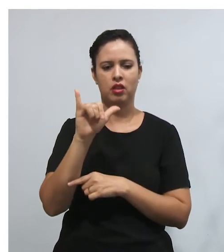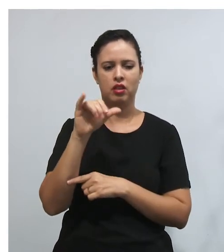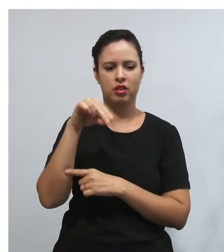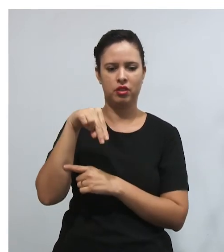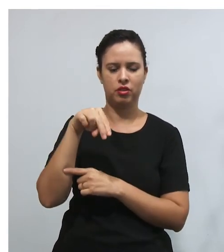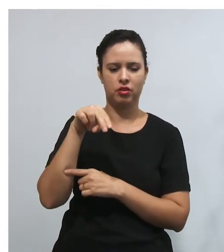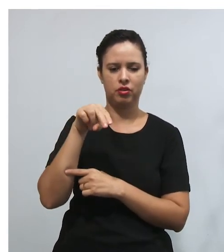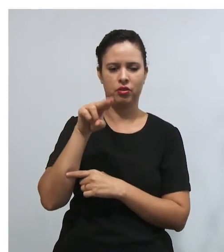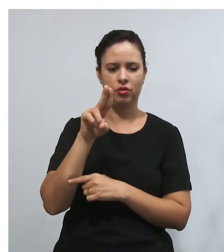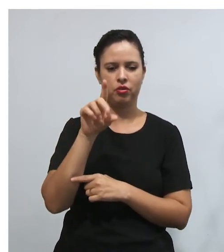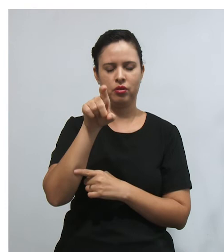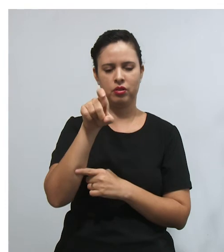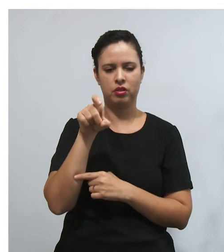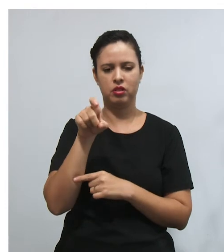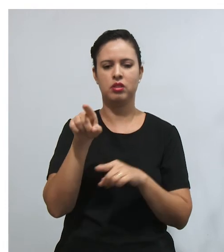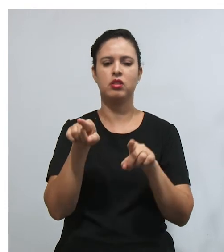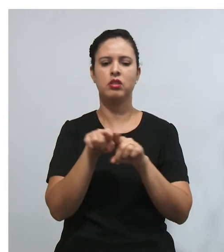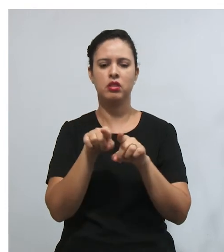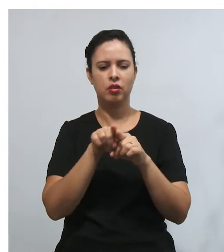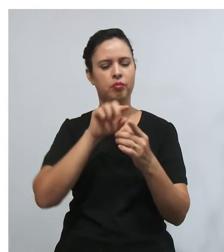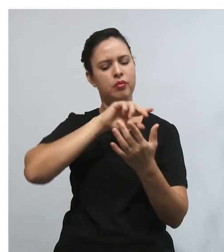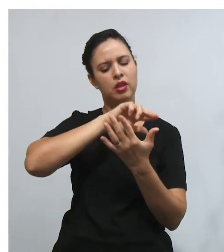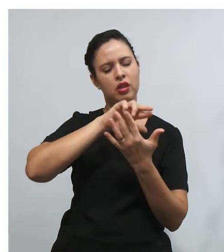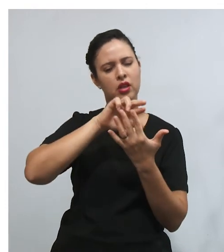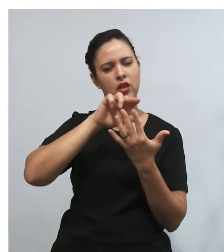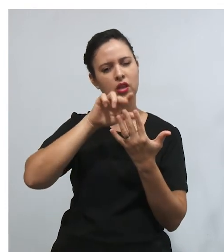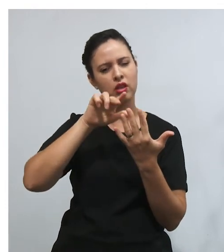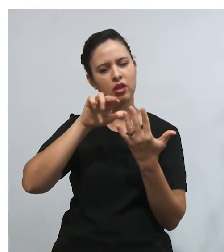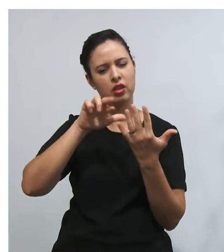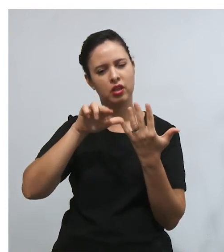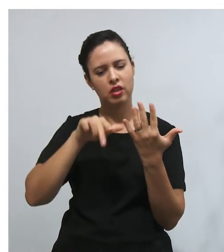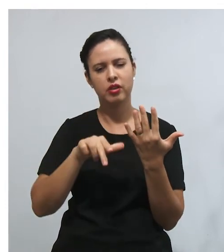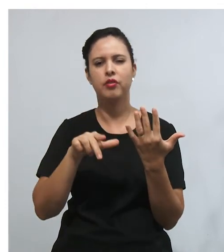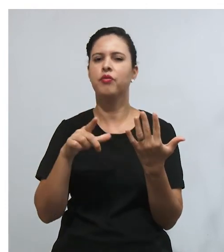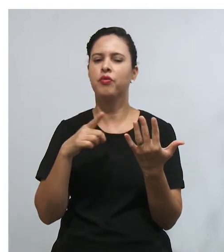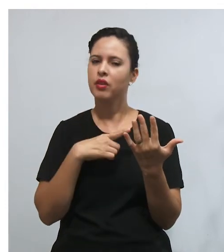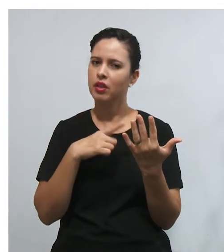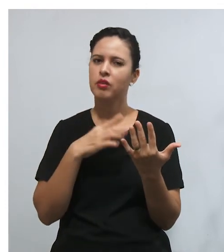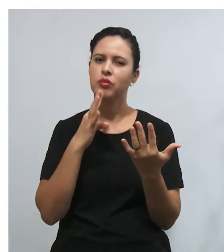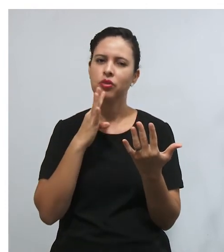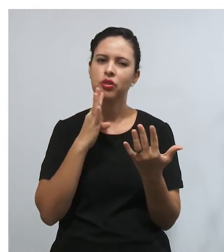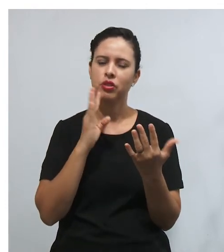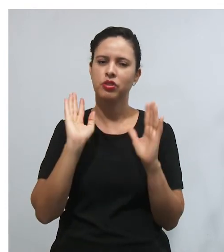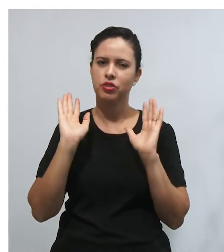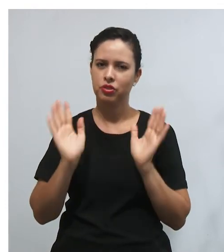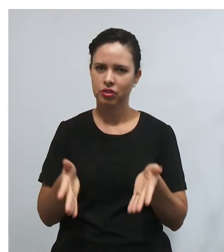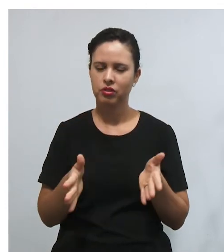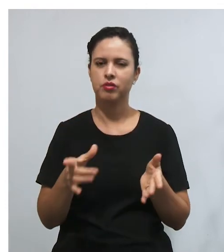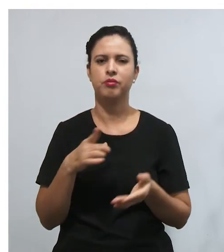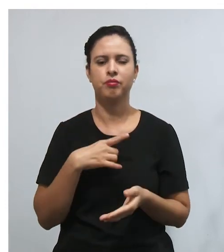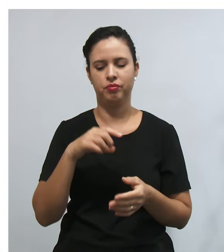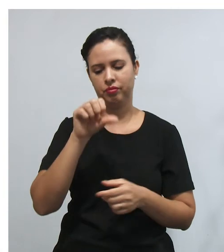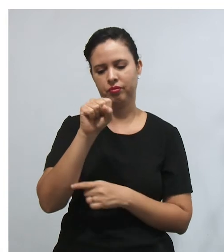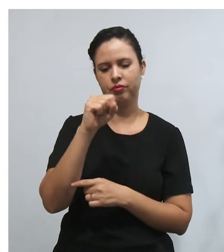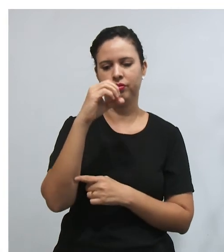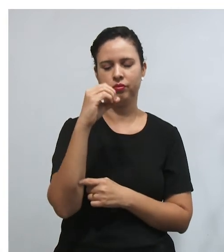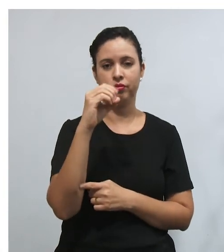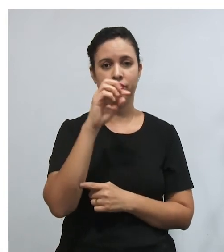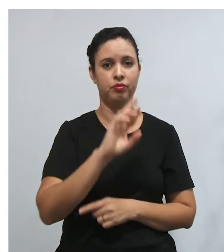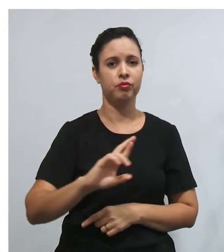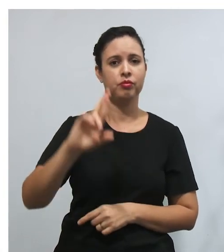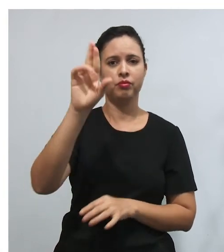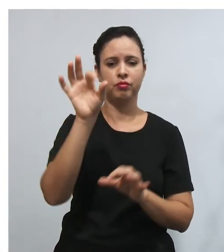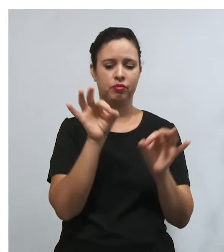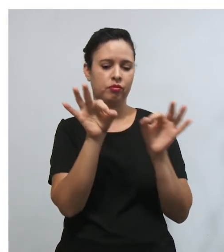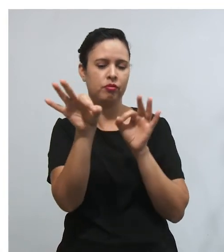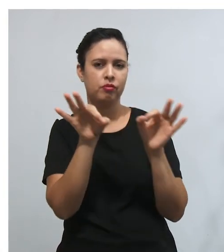da Apple, o Android, entre outros. Então, assim, é bastante conhecido, os sistemas operacionais, e eles são responsáveis por